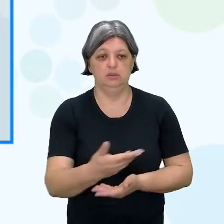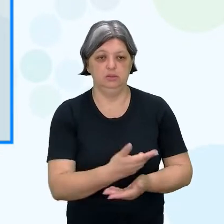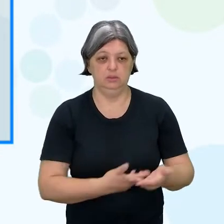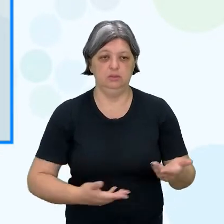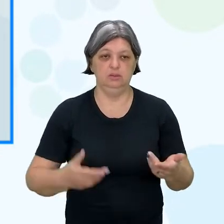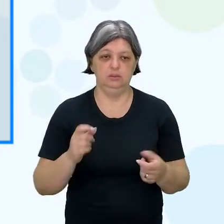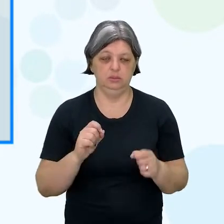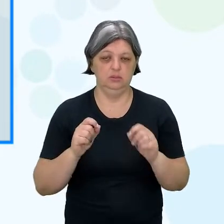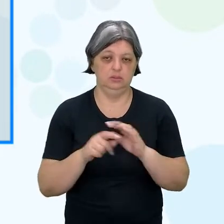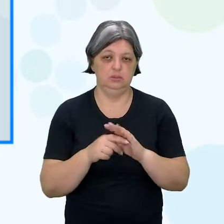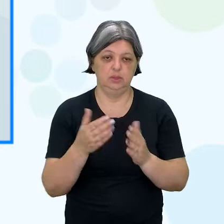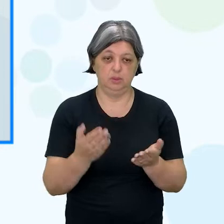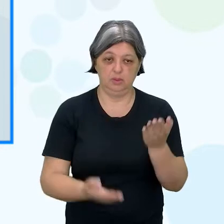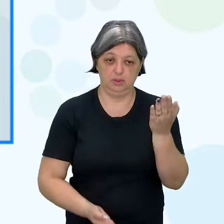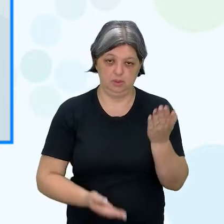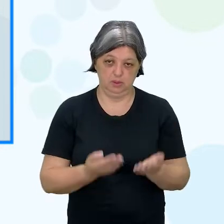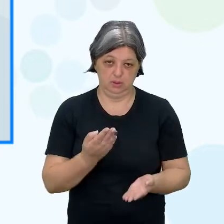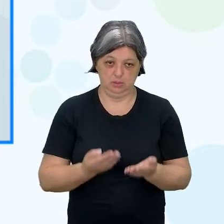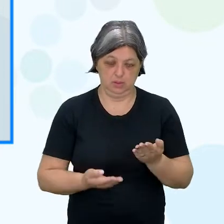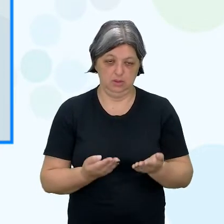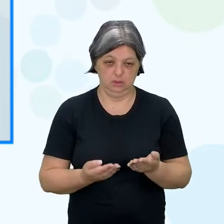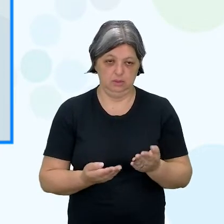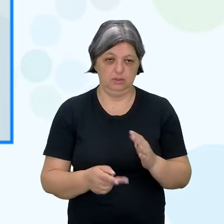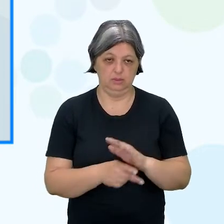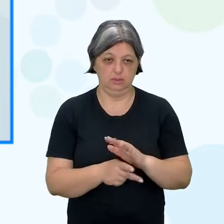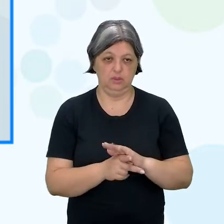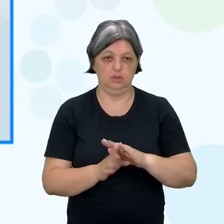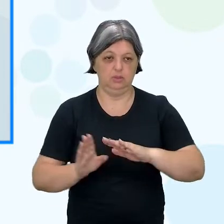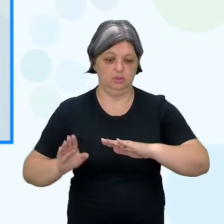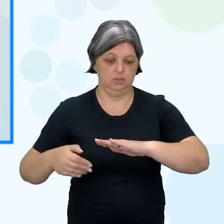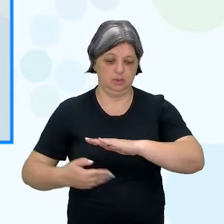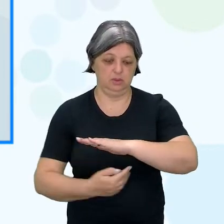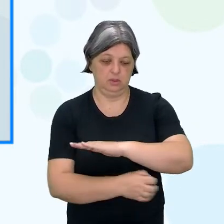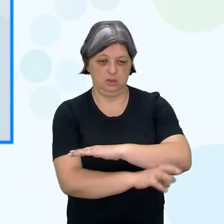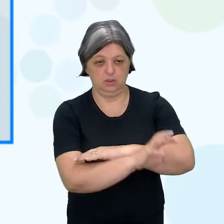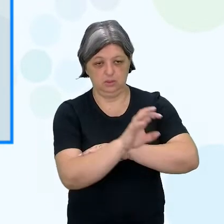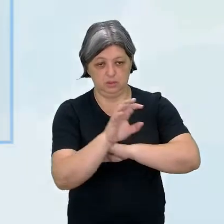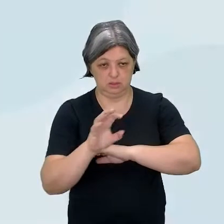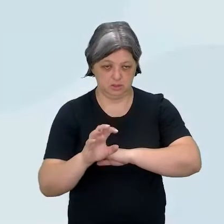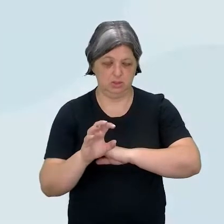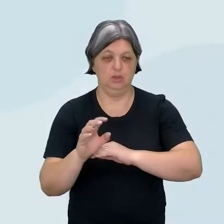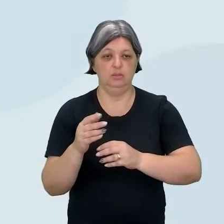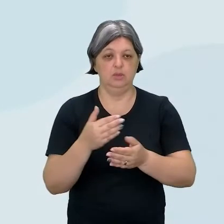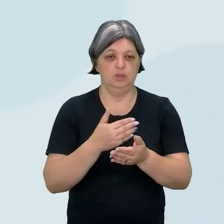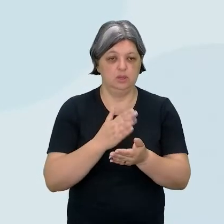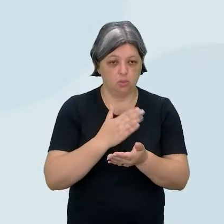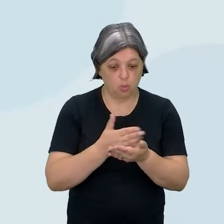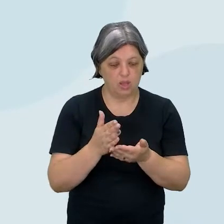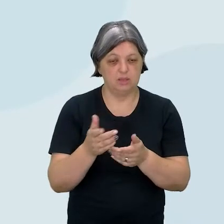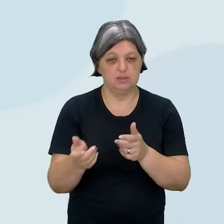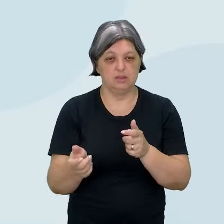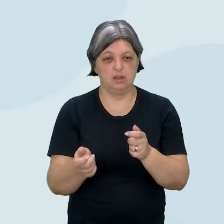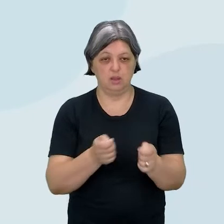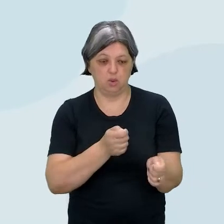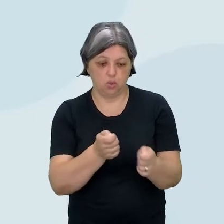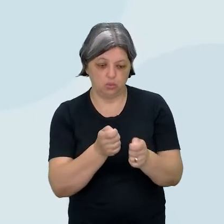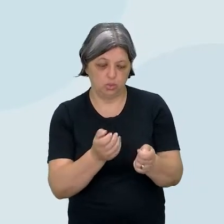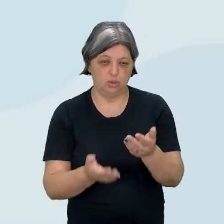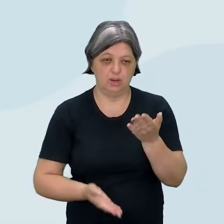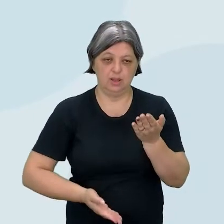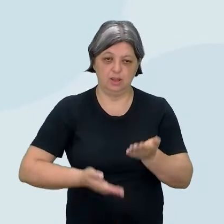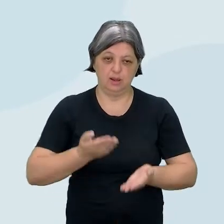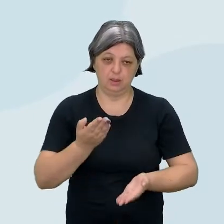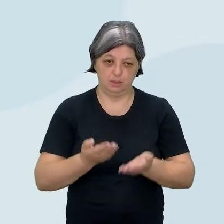muito equilibrada. Então, o ecossistema se torna mais equilibrado, as espécies, né, as espécies que se